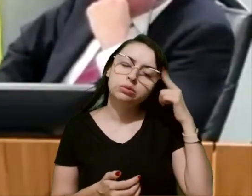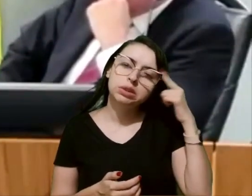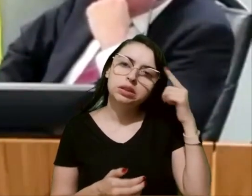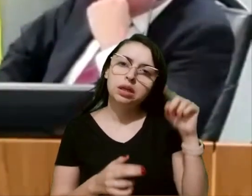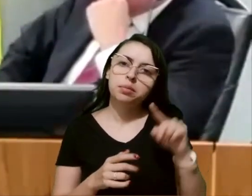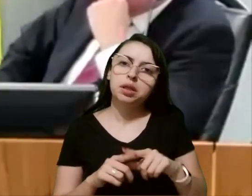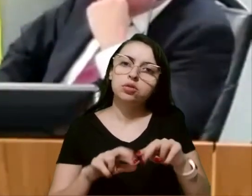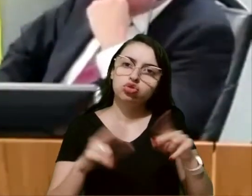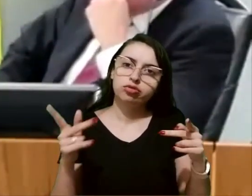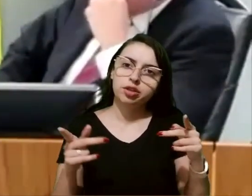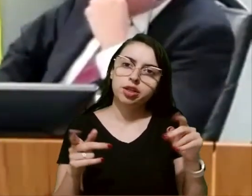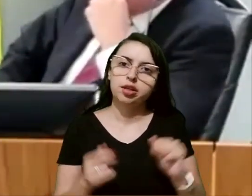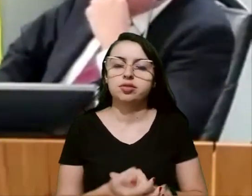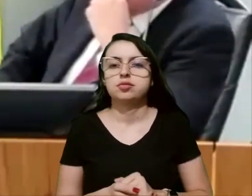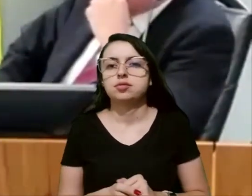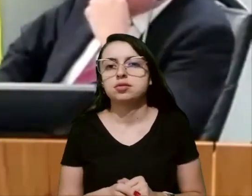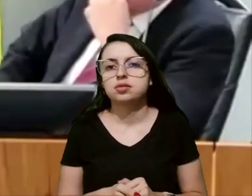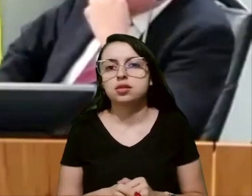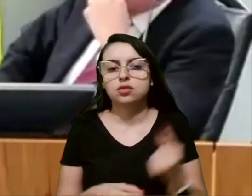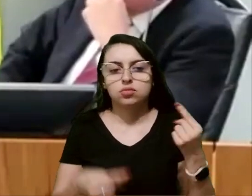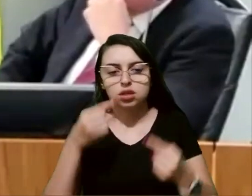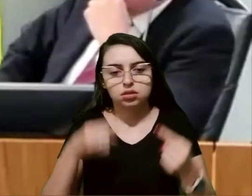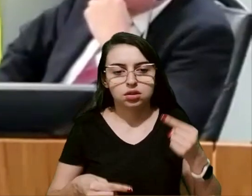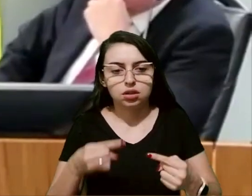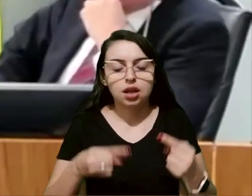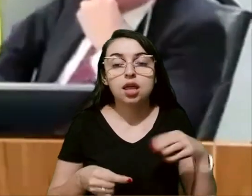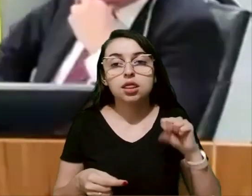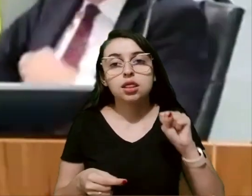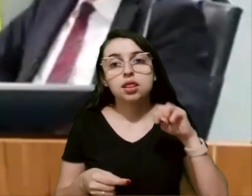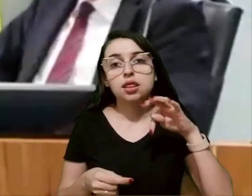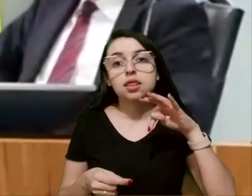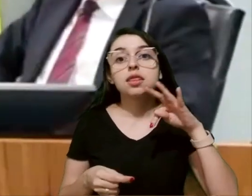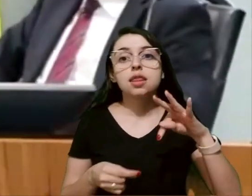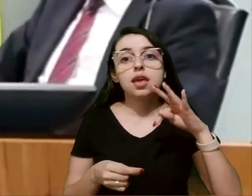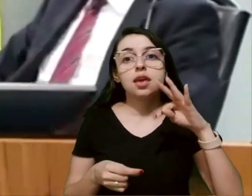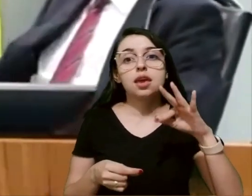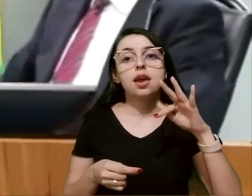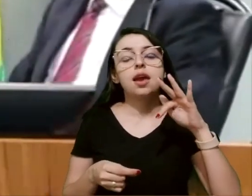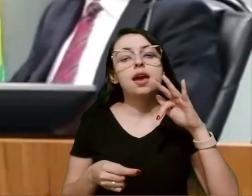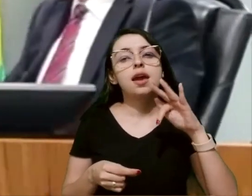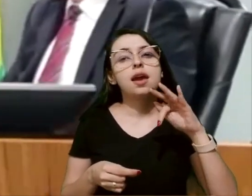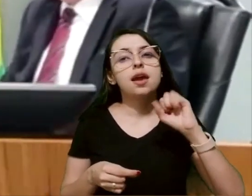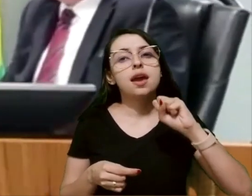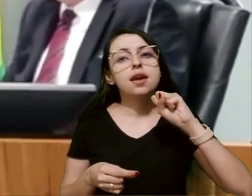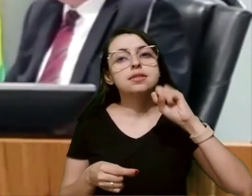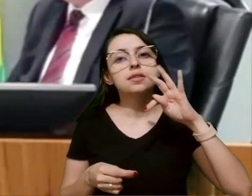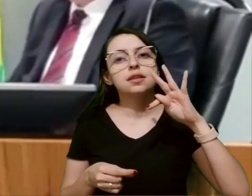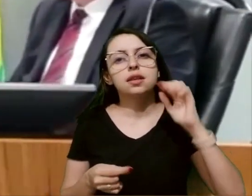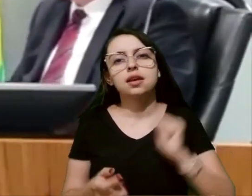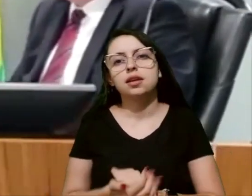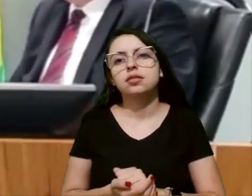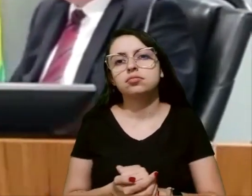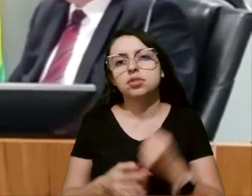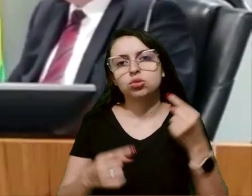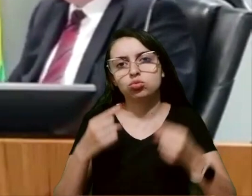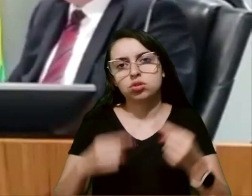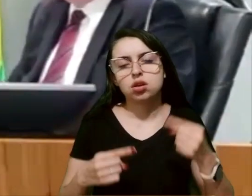entendimento, né, dentro da Justiça do Trabalho, a gente vem tendo uma discussão dentro do TST, né, a respeito disso.